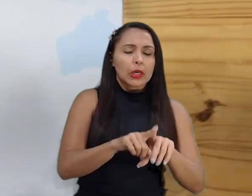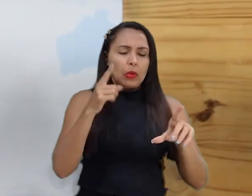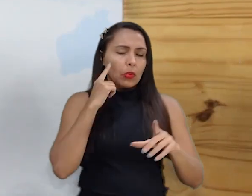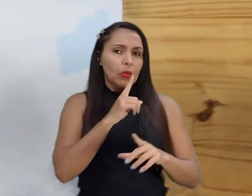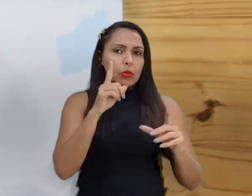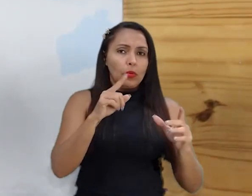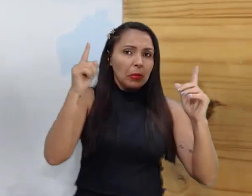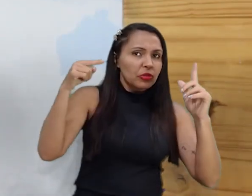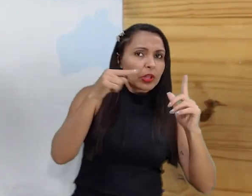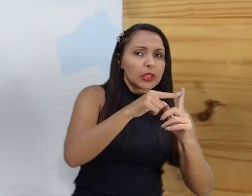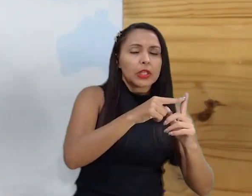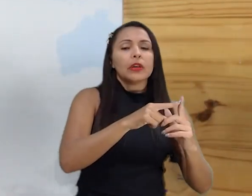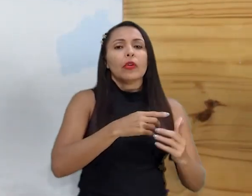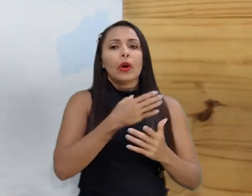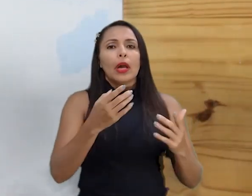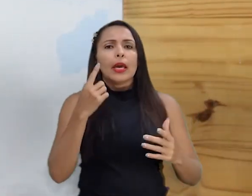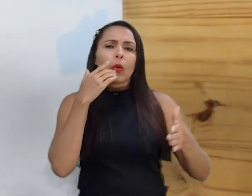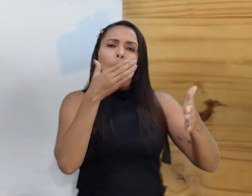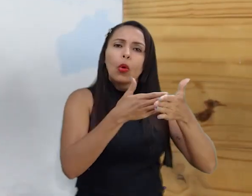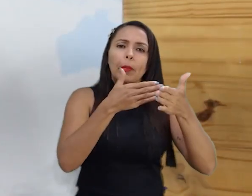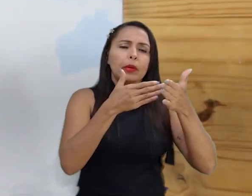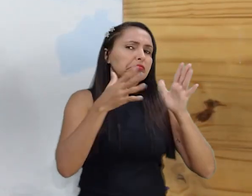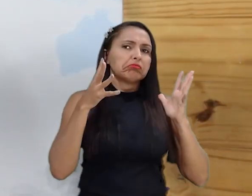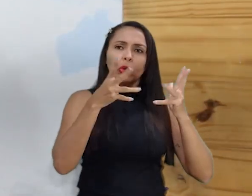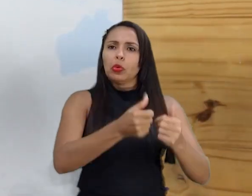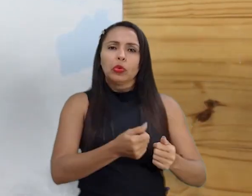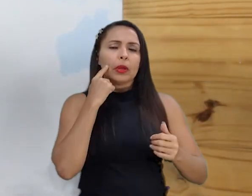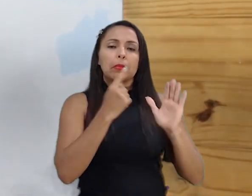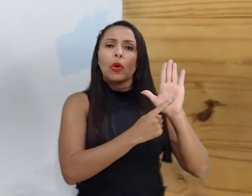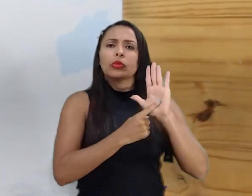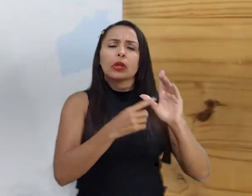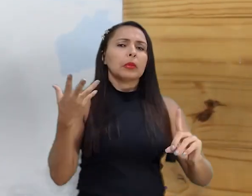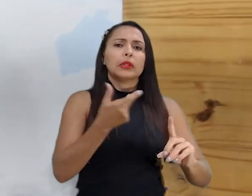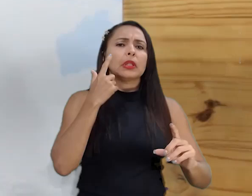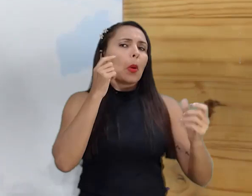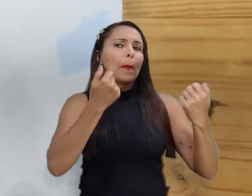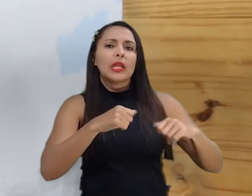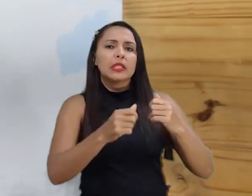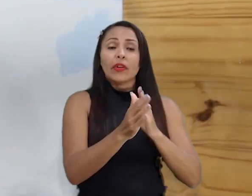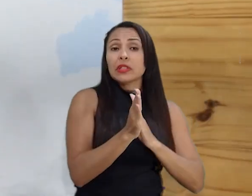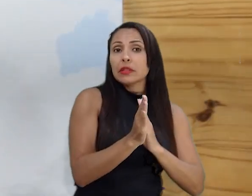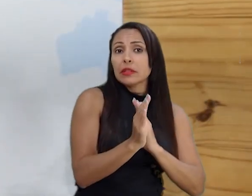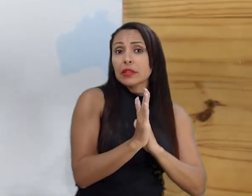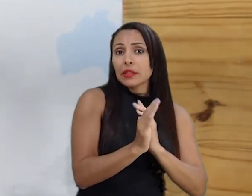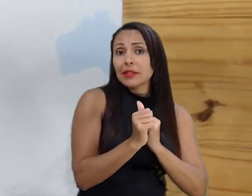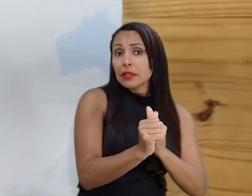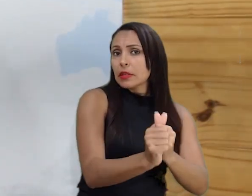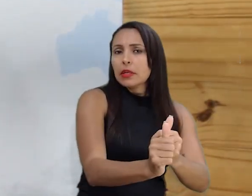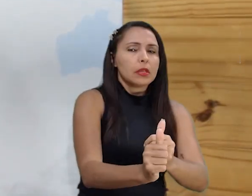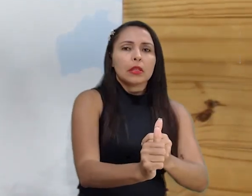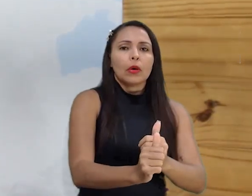objetivo do dadaísmo era romper com tudo, era mostrar que para fazer arte não precisava seguir uma lógica, a começar pelo